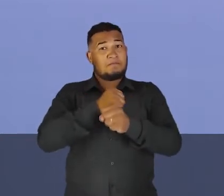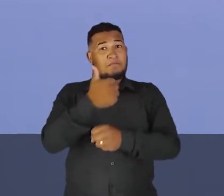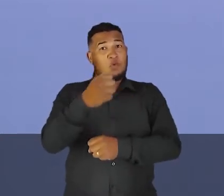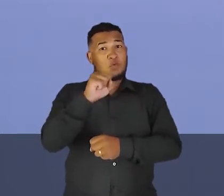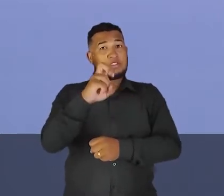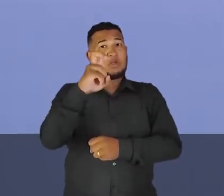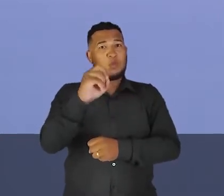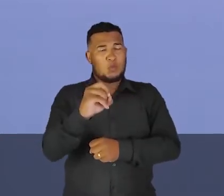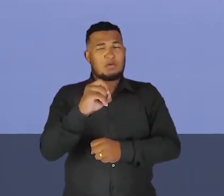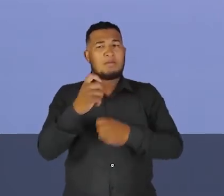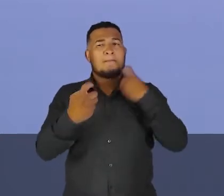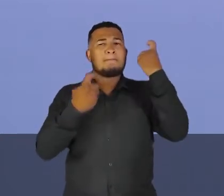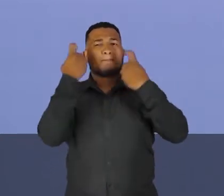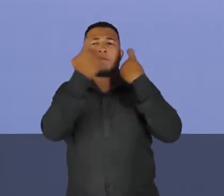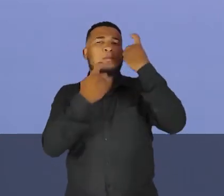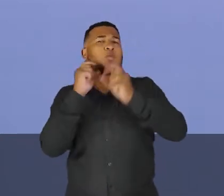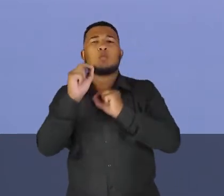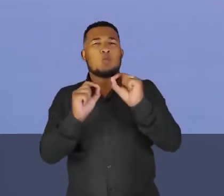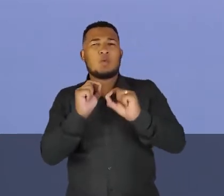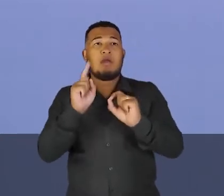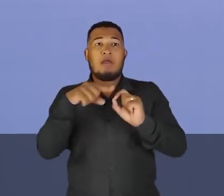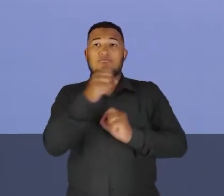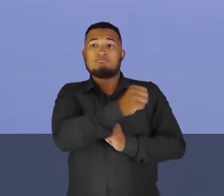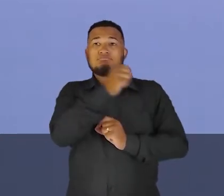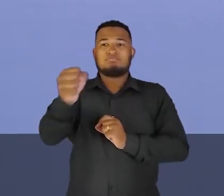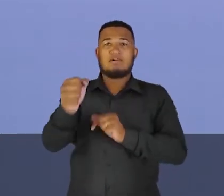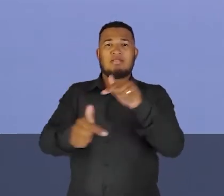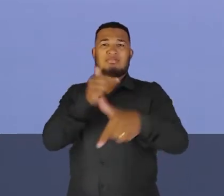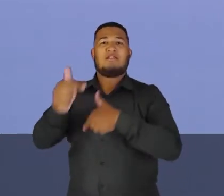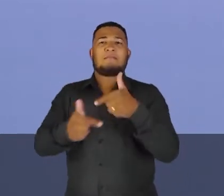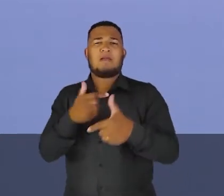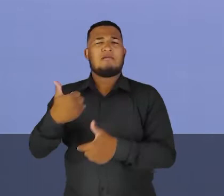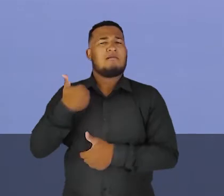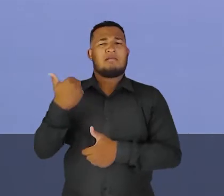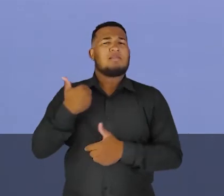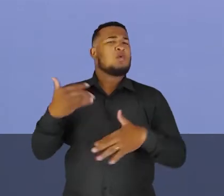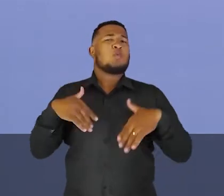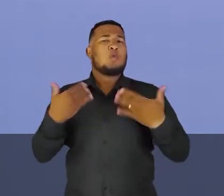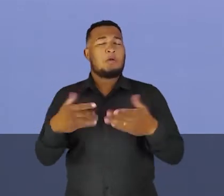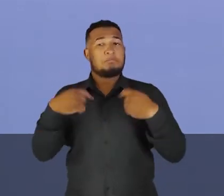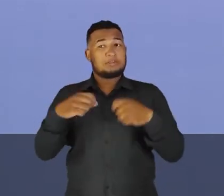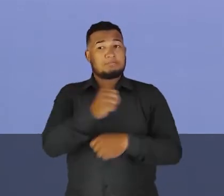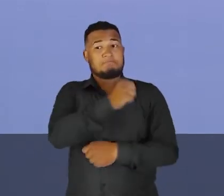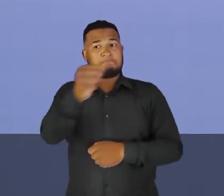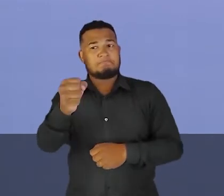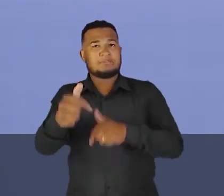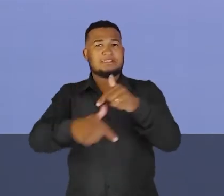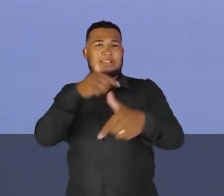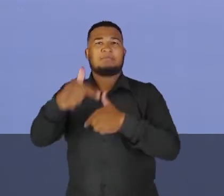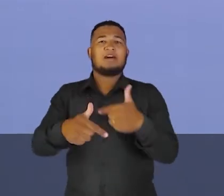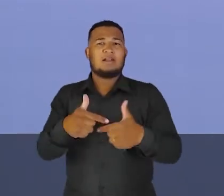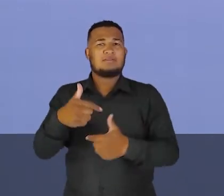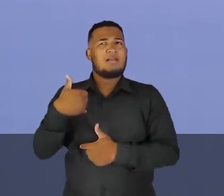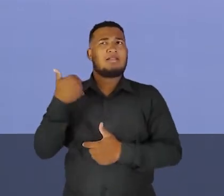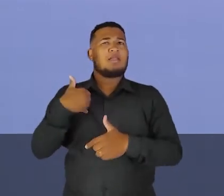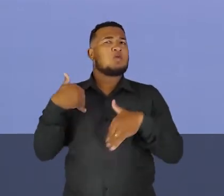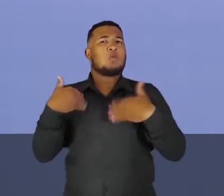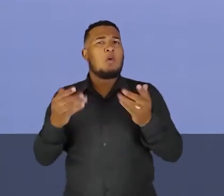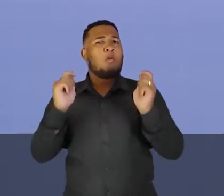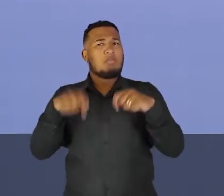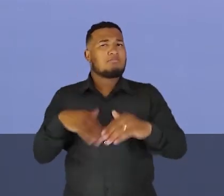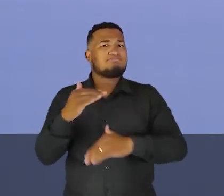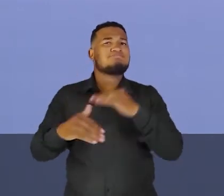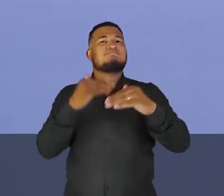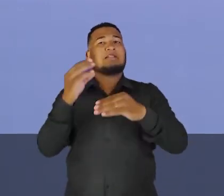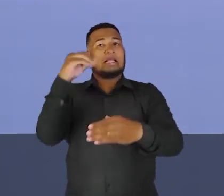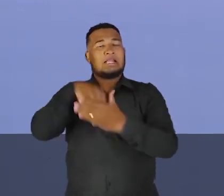a preocupação da sociedade era inserir o jovem no mercado de trabalho. Qual a idade dele, então, no mercado de trabalho? Que idade que ele vai avançar para o mercado de